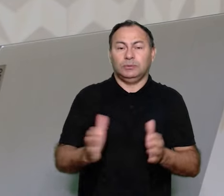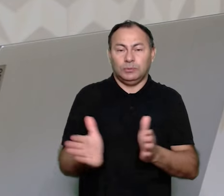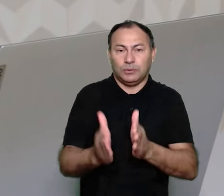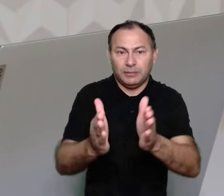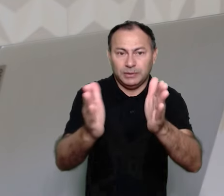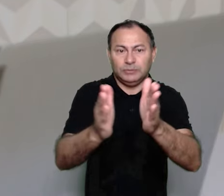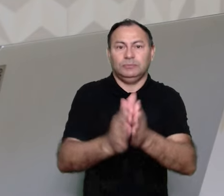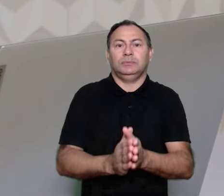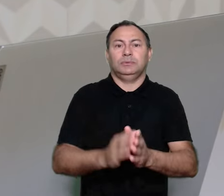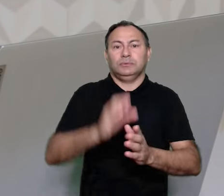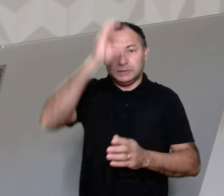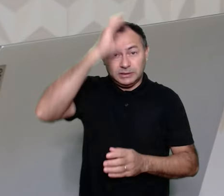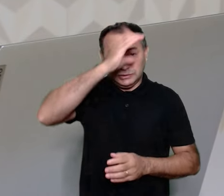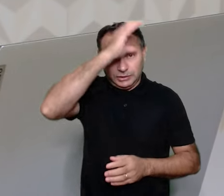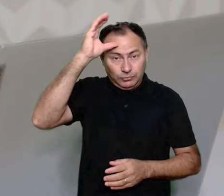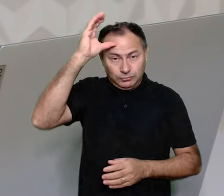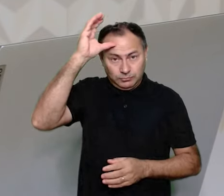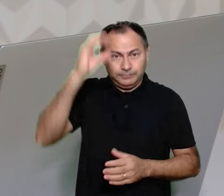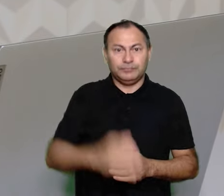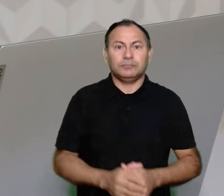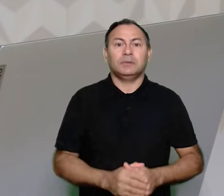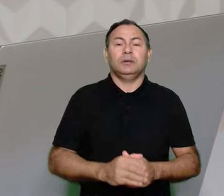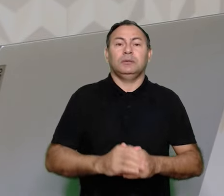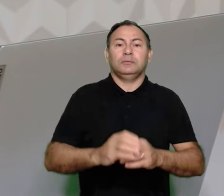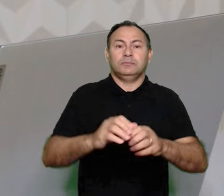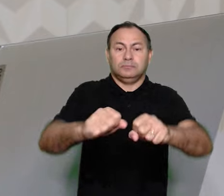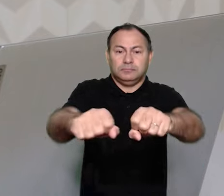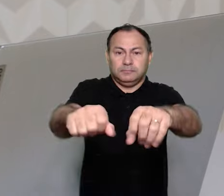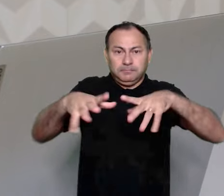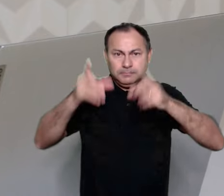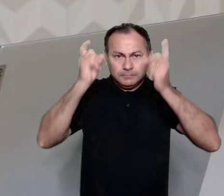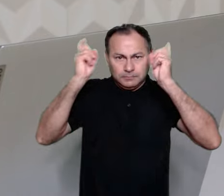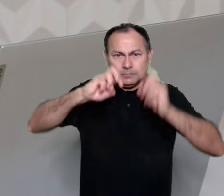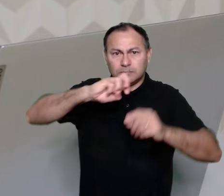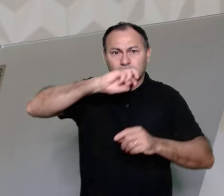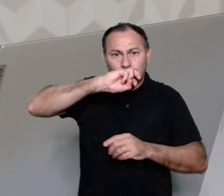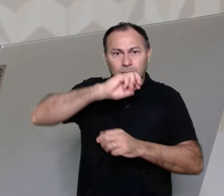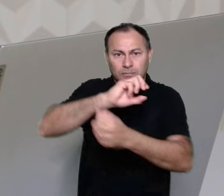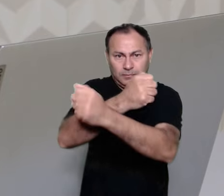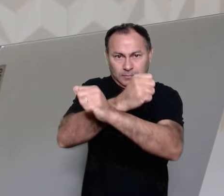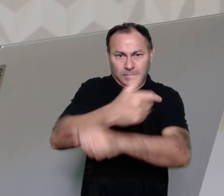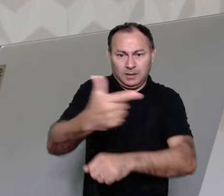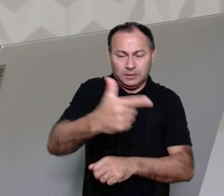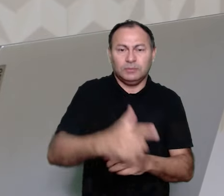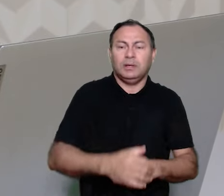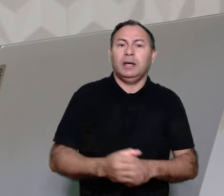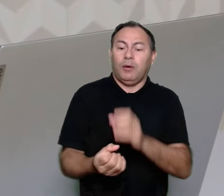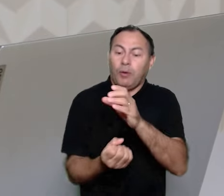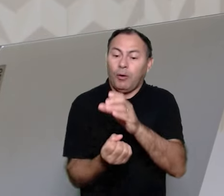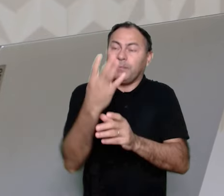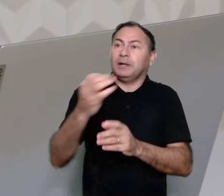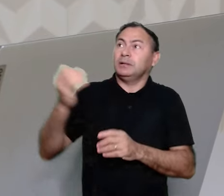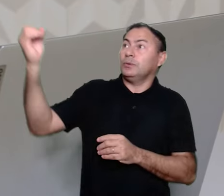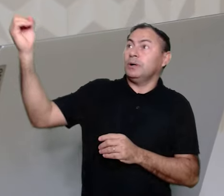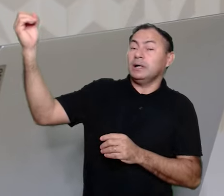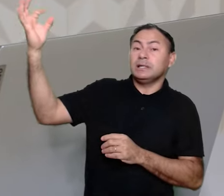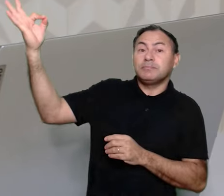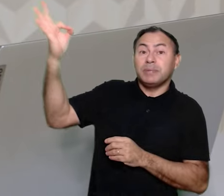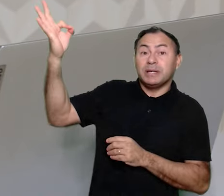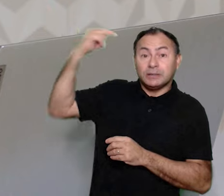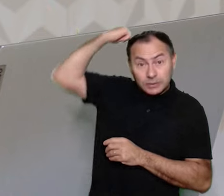luz no caminho dos cristãos. E o Concílio Vaticano II é obra do Espírito Santo.